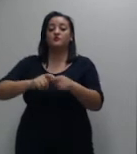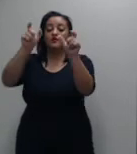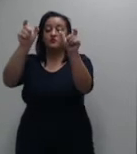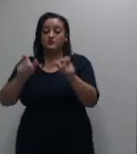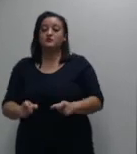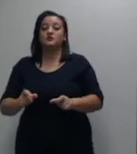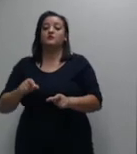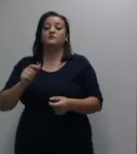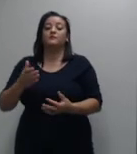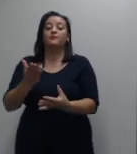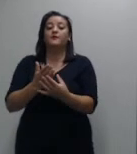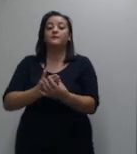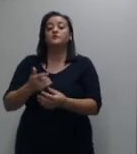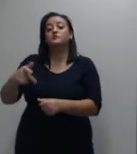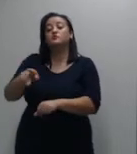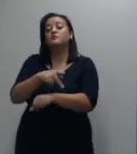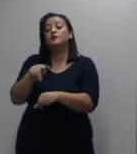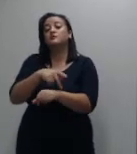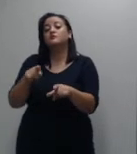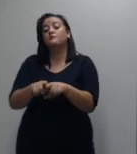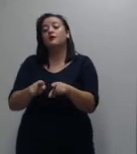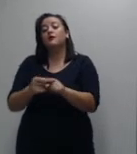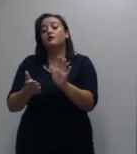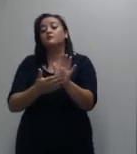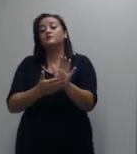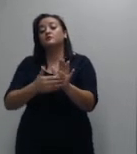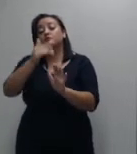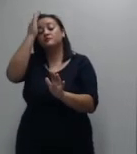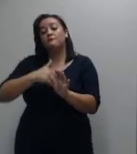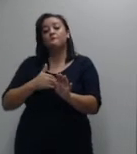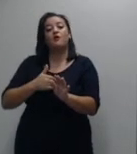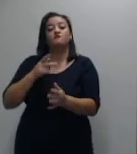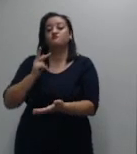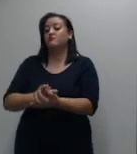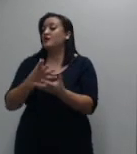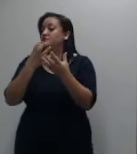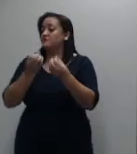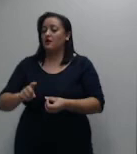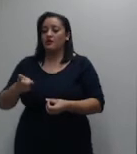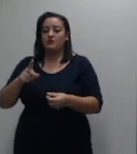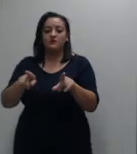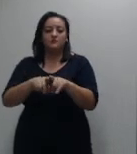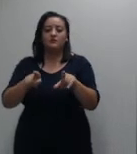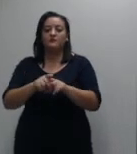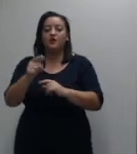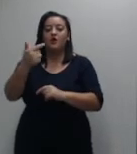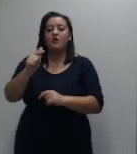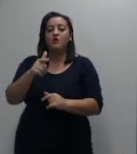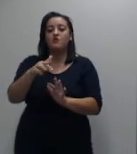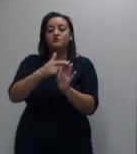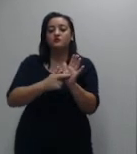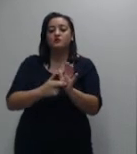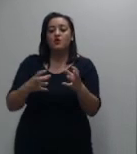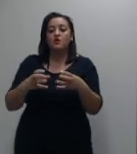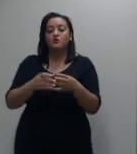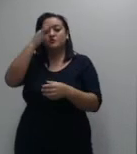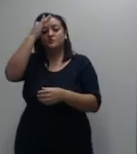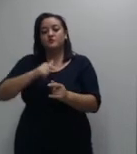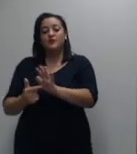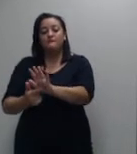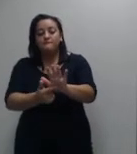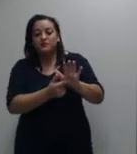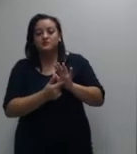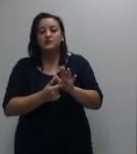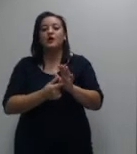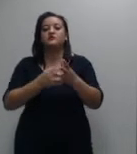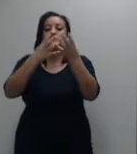no processo estrangeiro a impugnação de tal prova não prevaleceu ademais outros vezes probatório também foram apresentados de